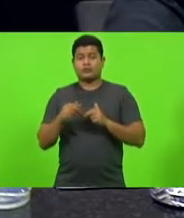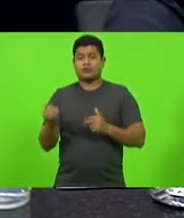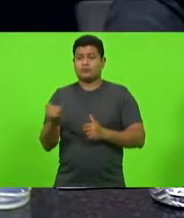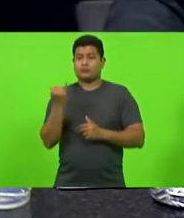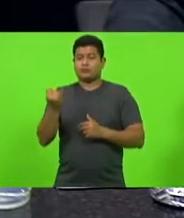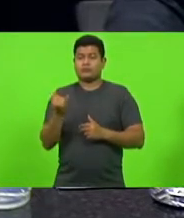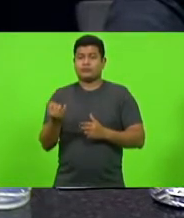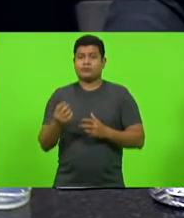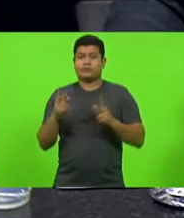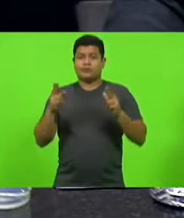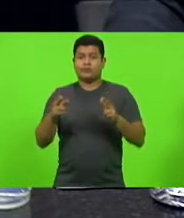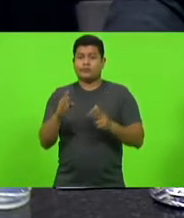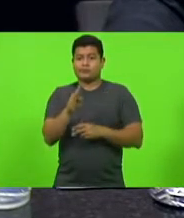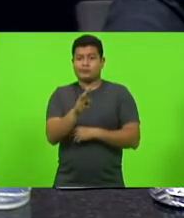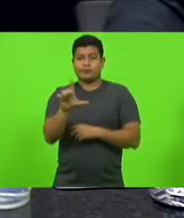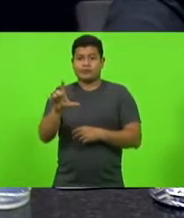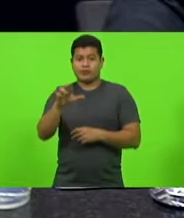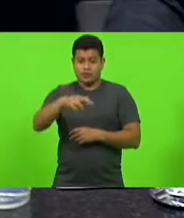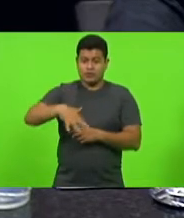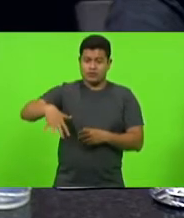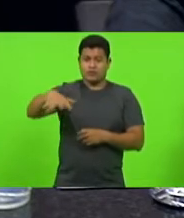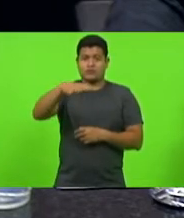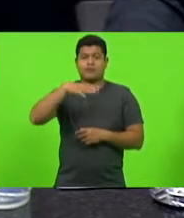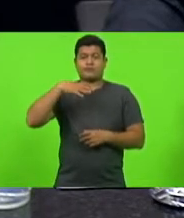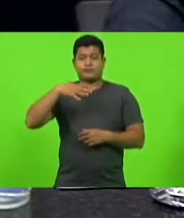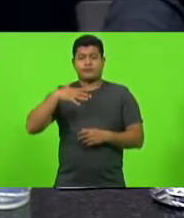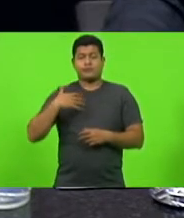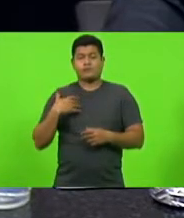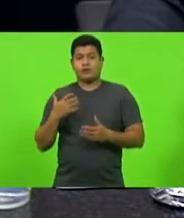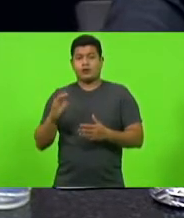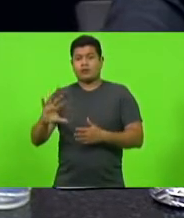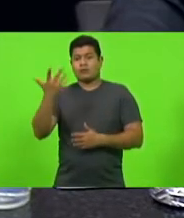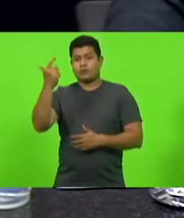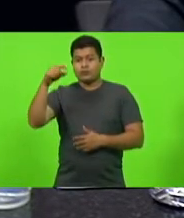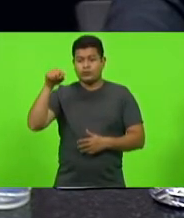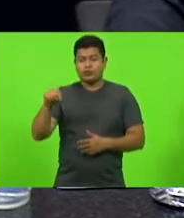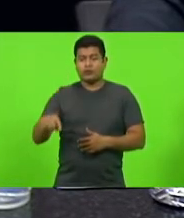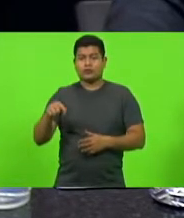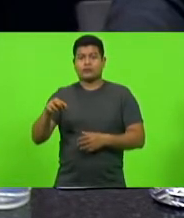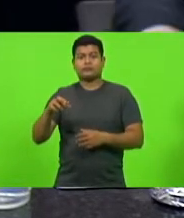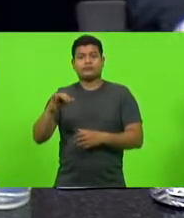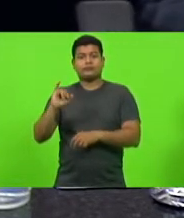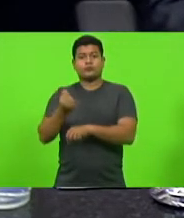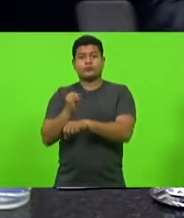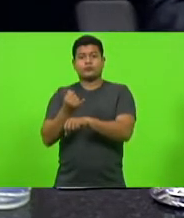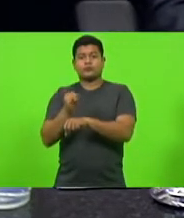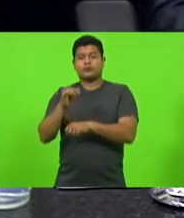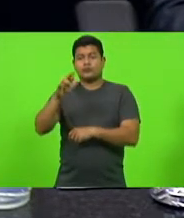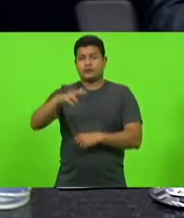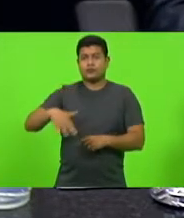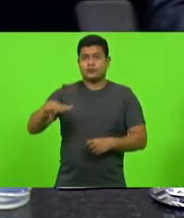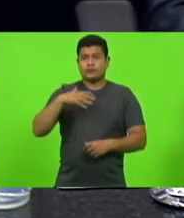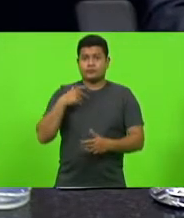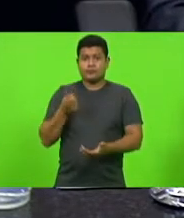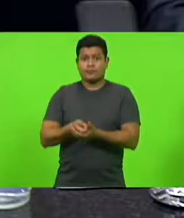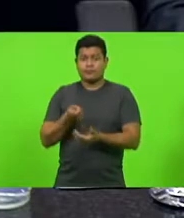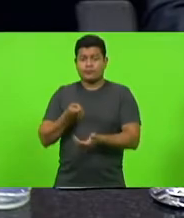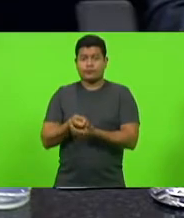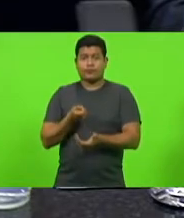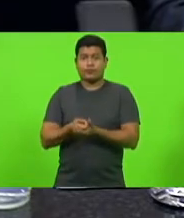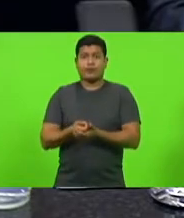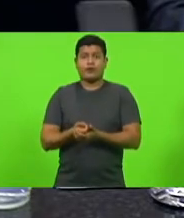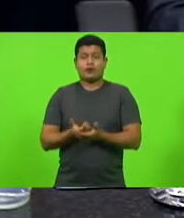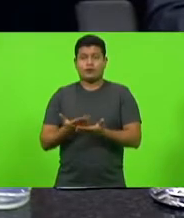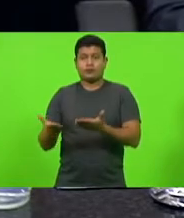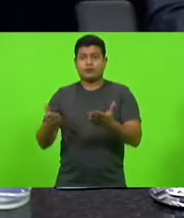fato. E que isso, de verdade, aconteça em Joinville, senhor presidente. Então, peço voto 1, insistindo que as regiões metropolitanas são